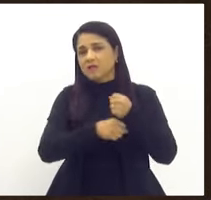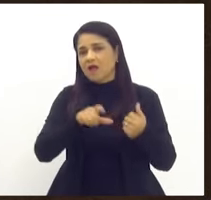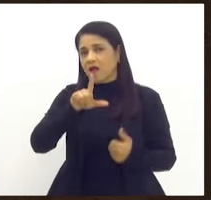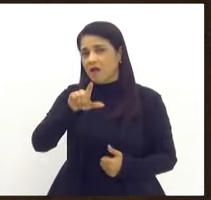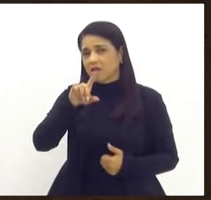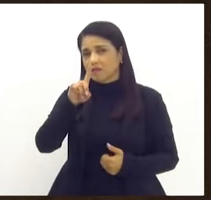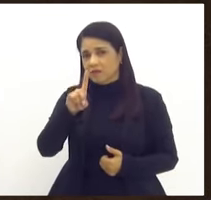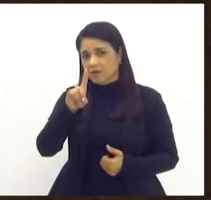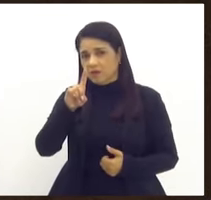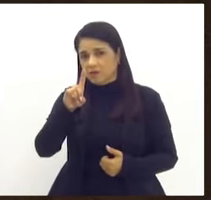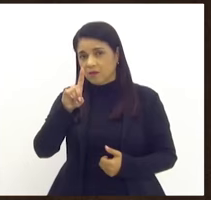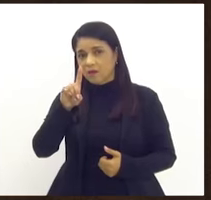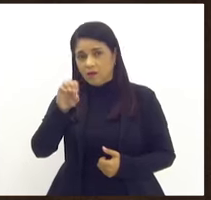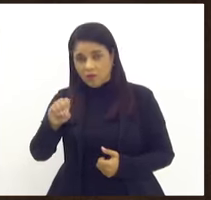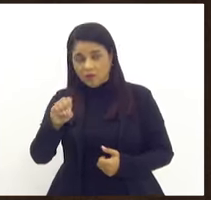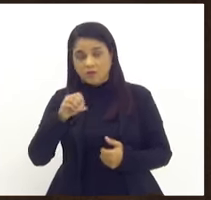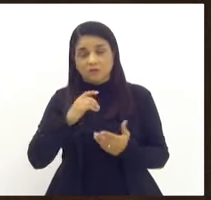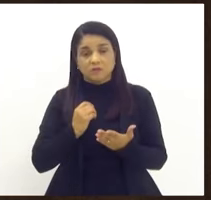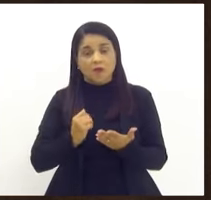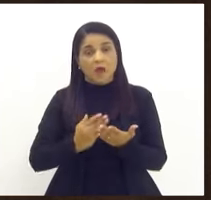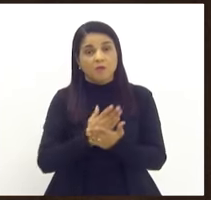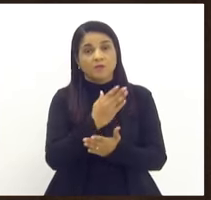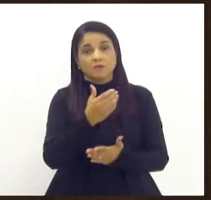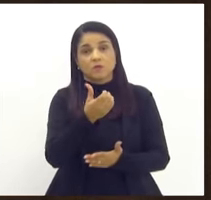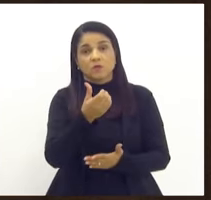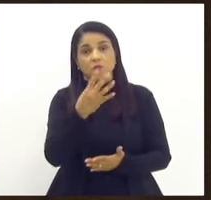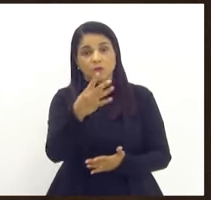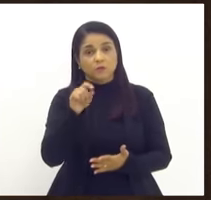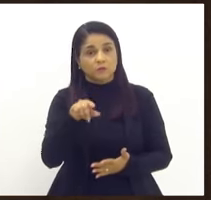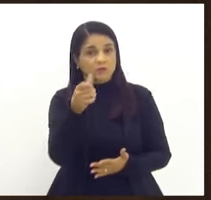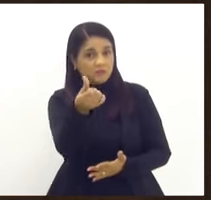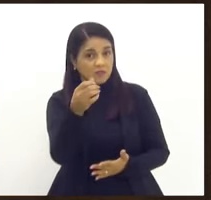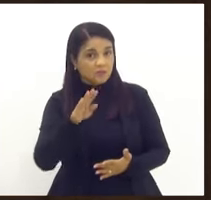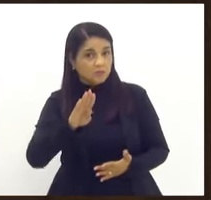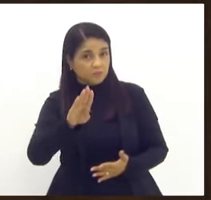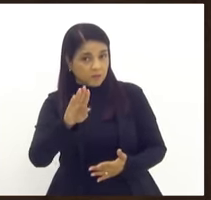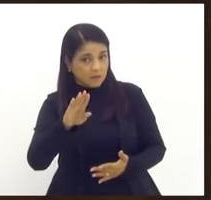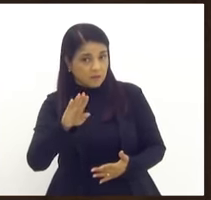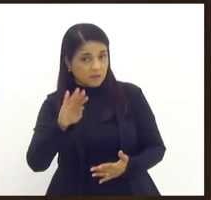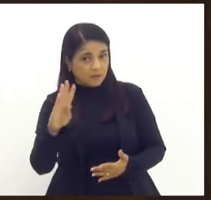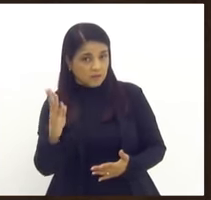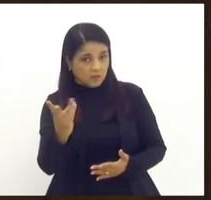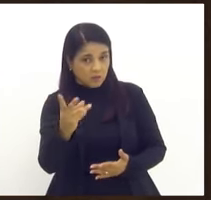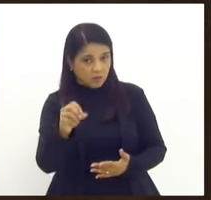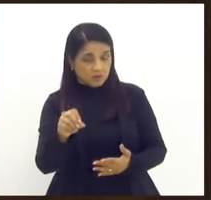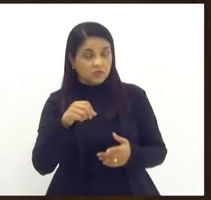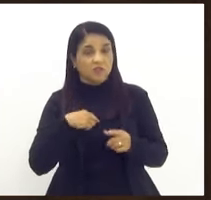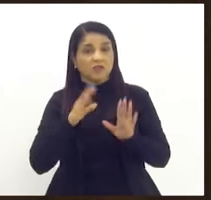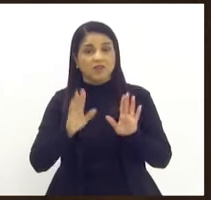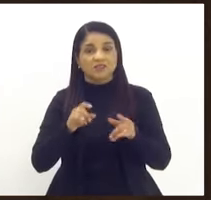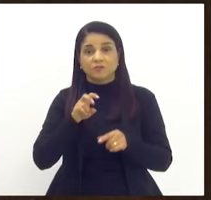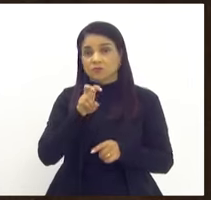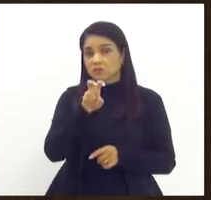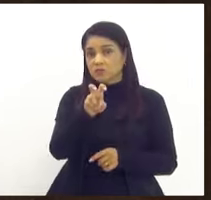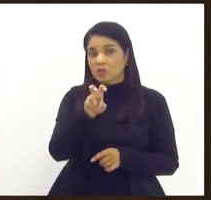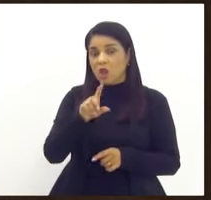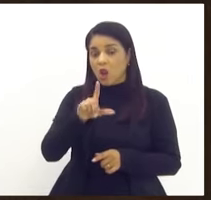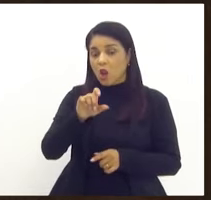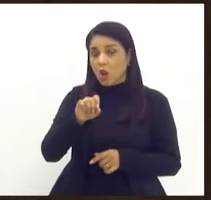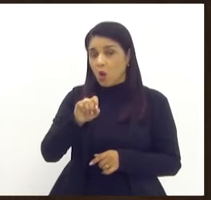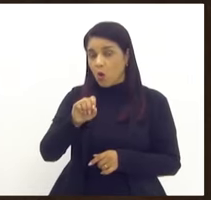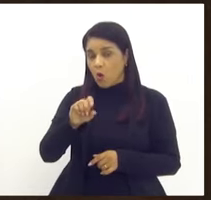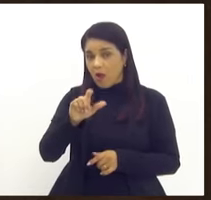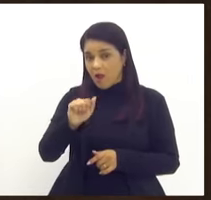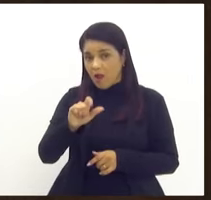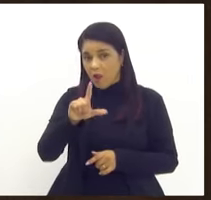3.6 bi que na loua que chegou na casa já tá na casa de 8.5 bi então quando o governo faz isso